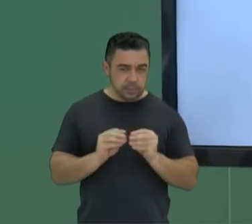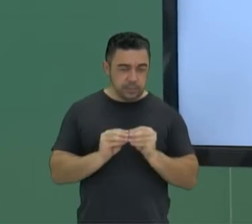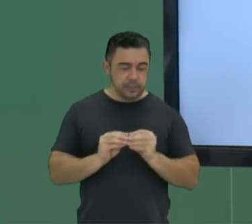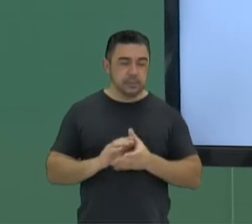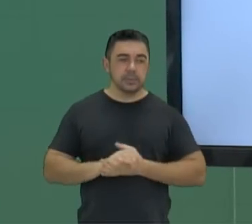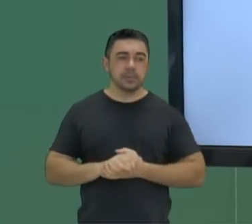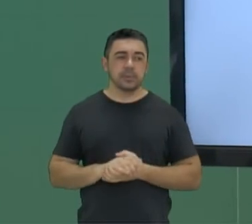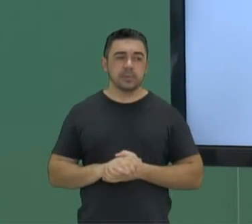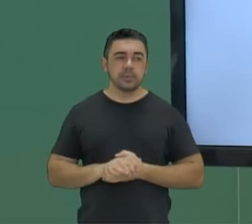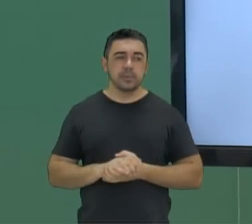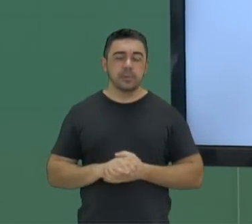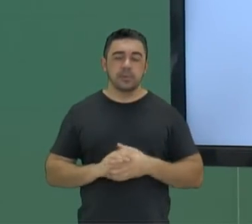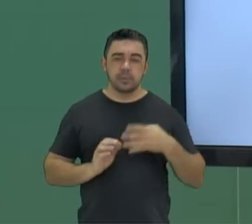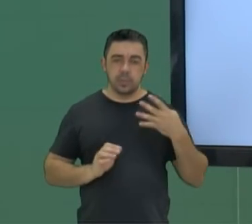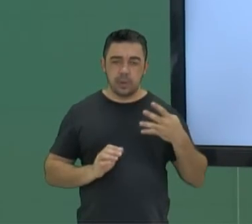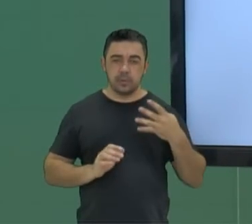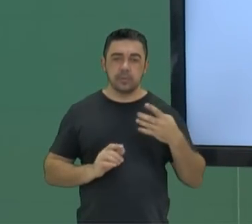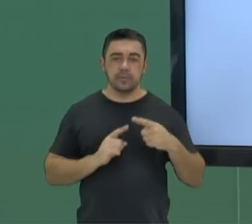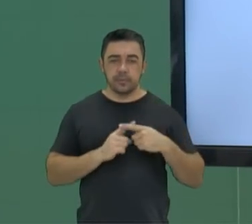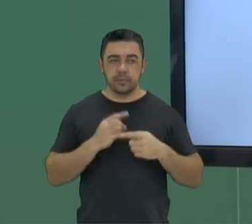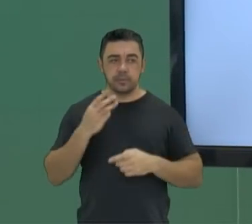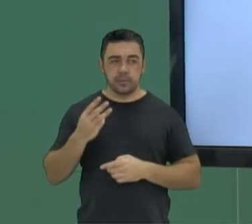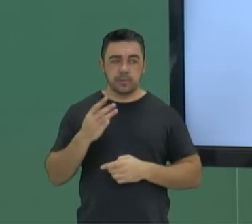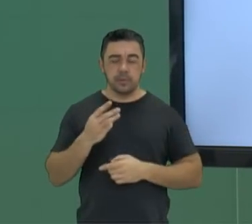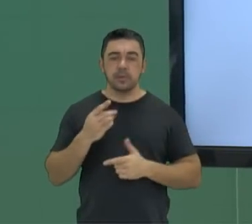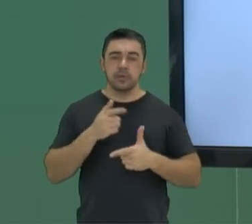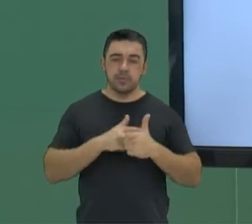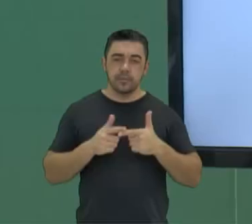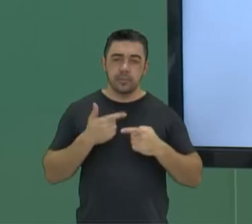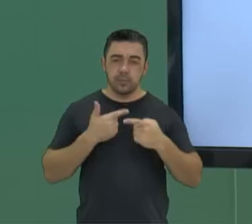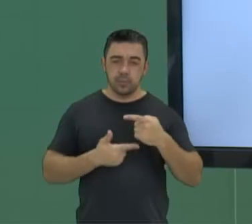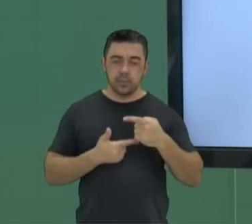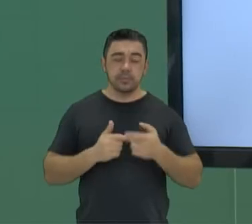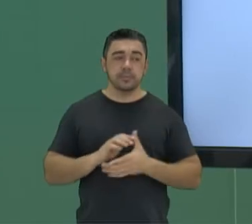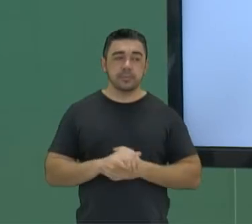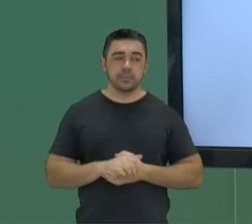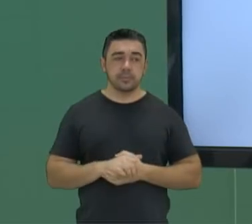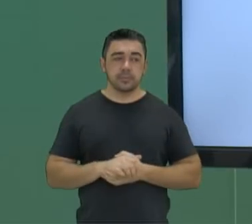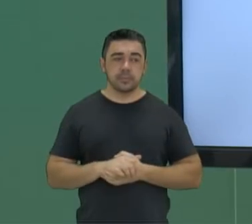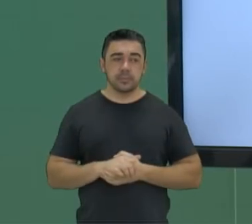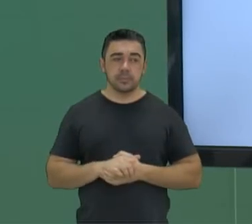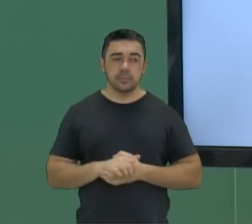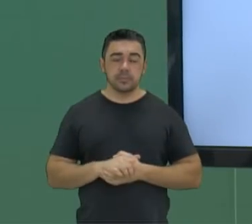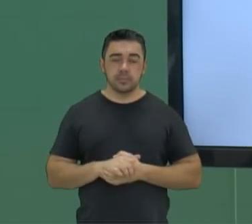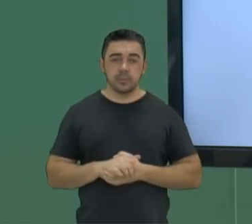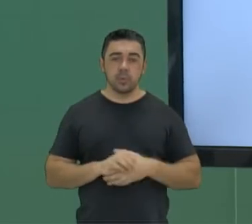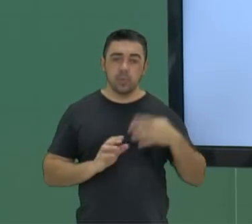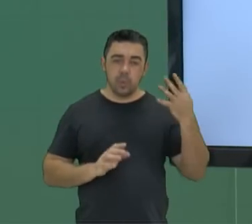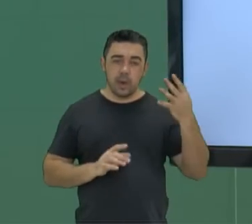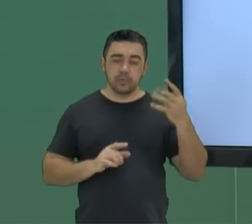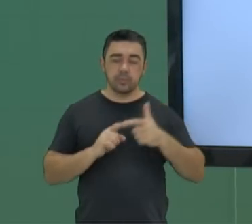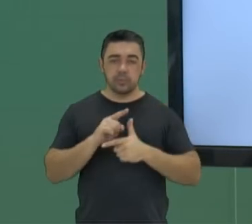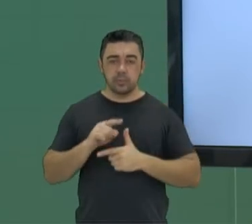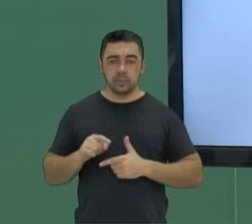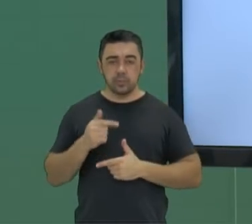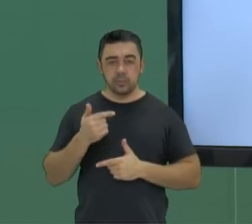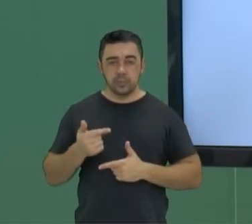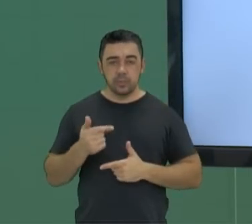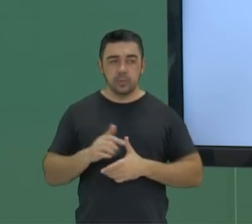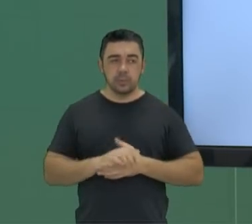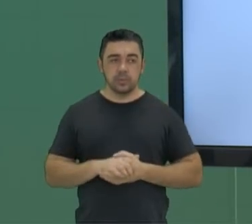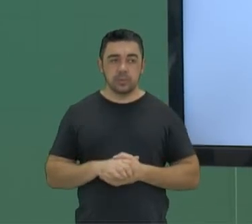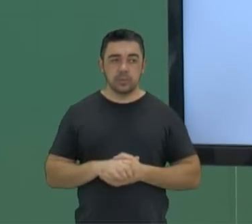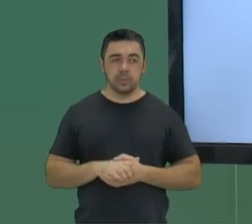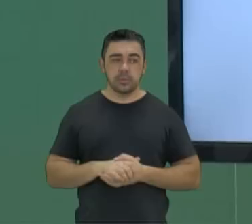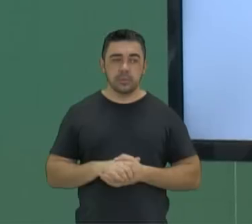fração? 4 vezes 3 dividido por 2, eu posso simplificar esse 4 com esse 2. Por quê?